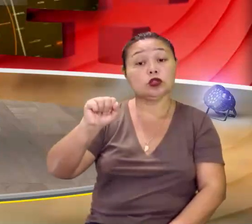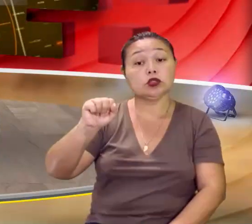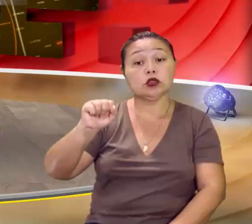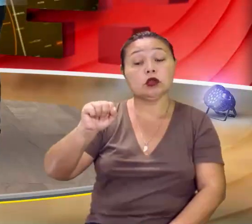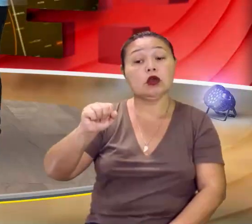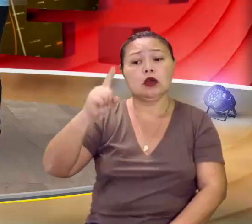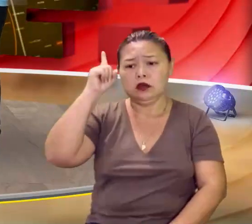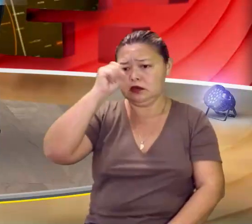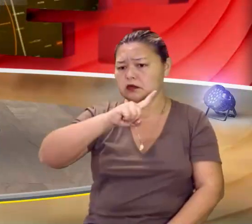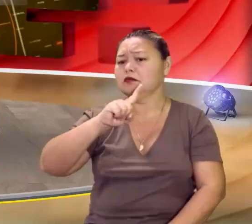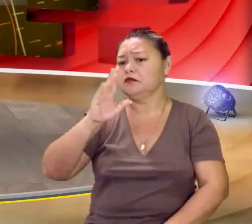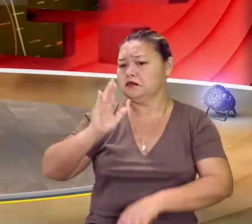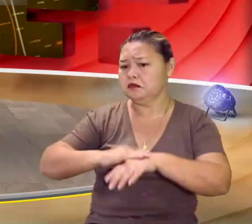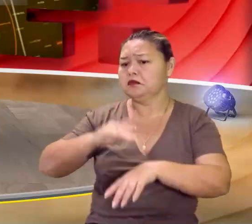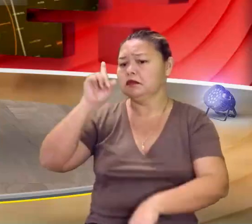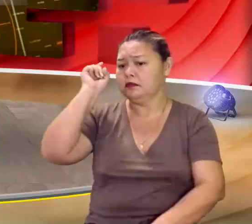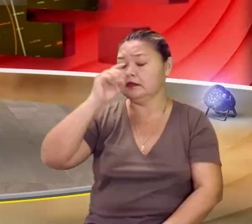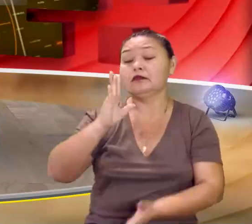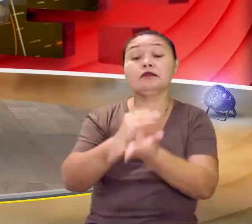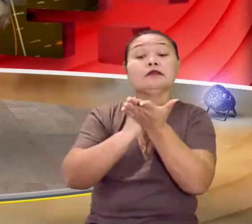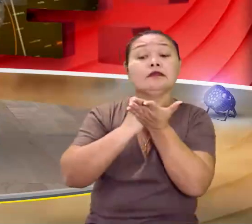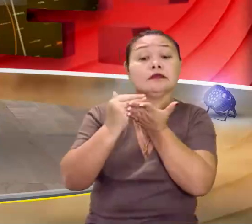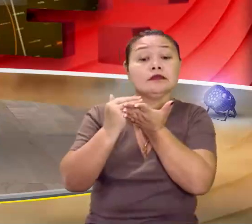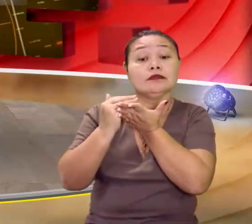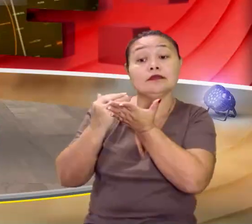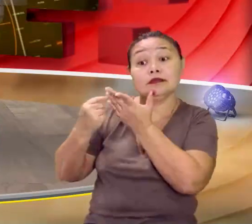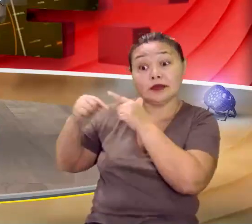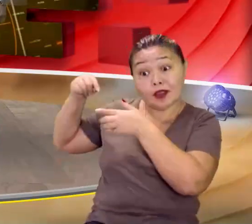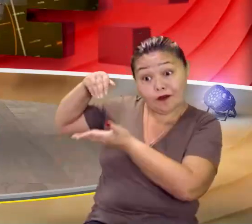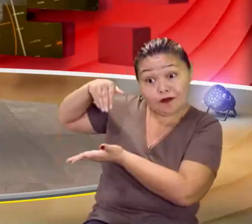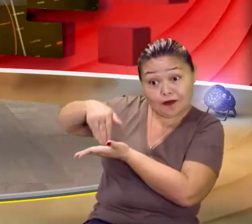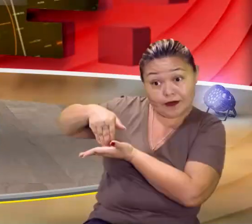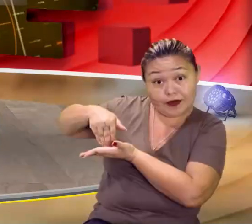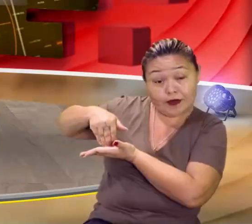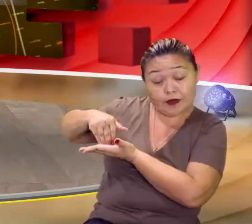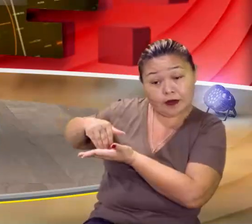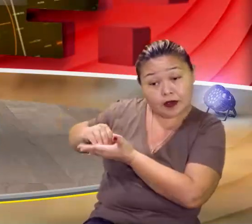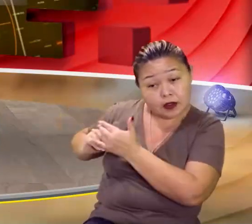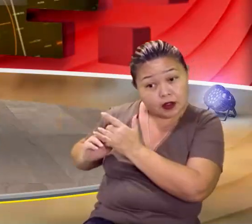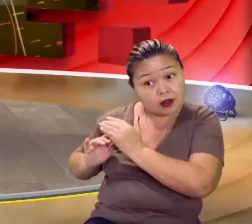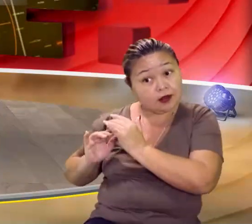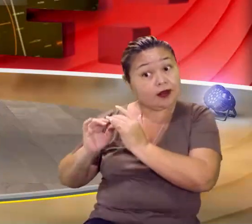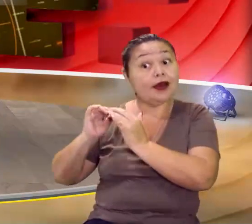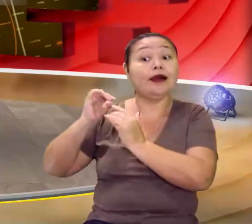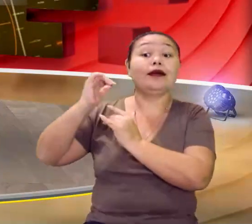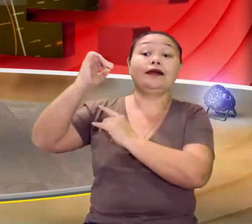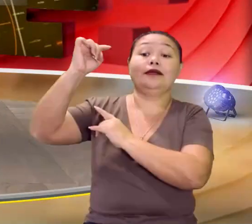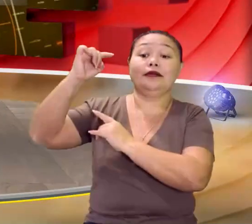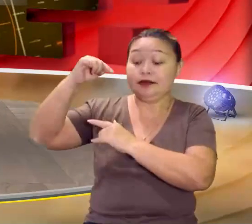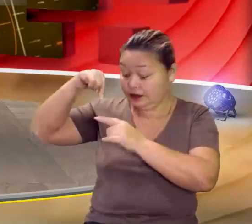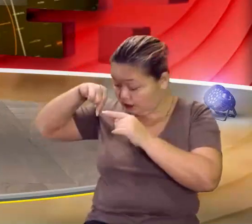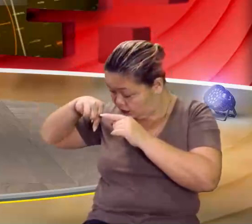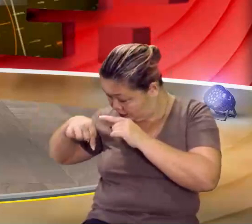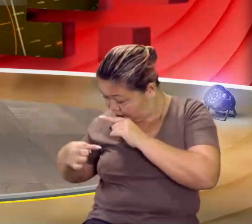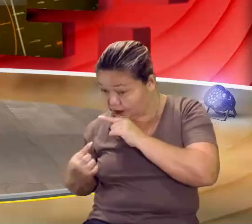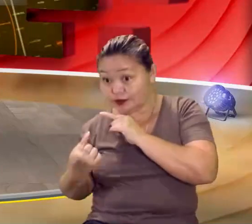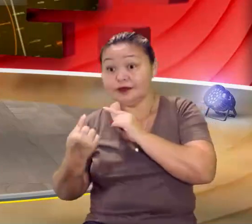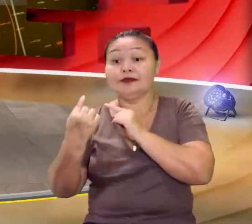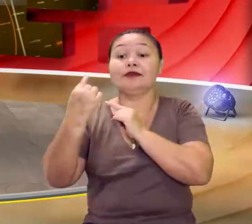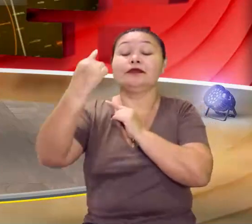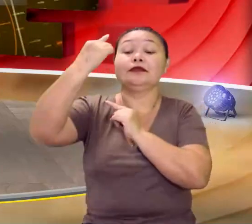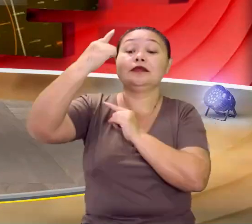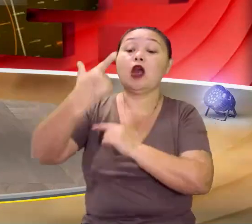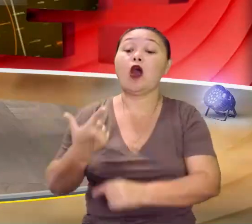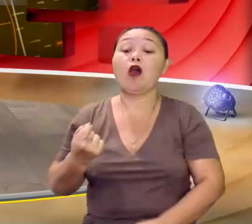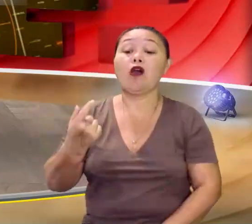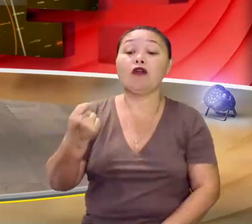mais difícil, né? Por onde a gente vai começar então? No final. No finalzinho, de trás para frente, né? De baixo para cima, com os